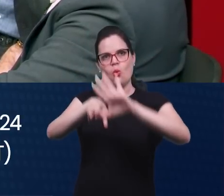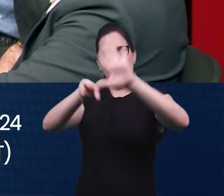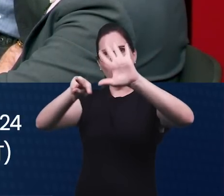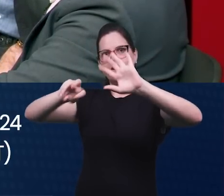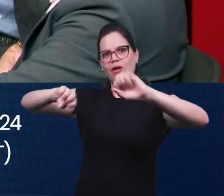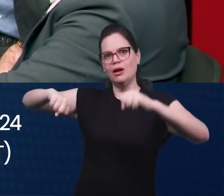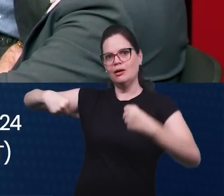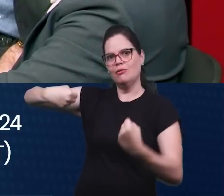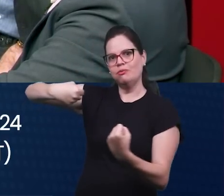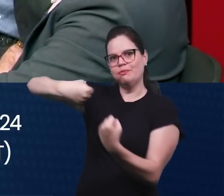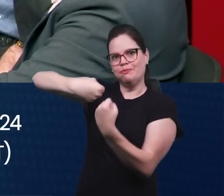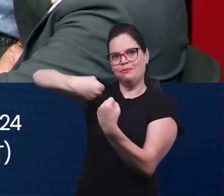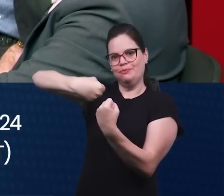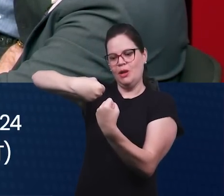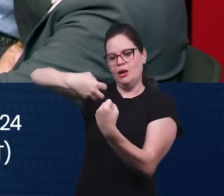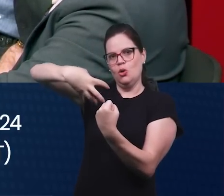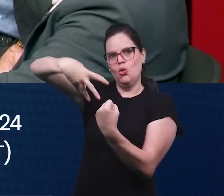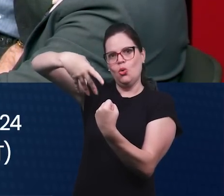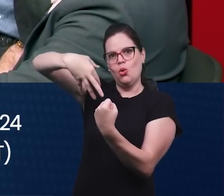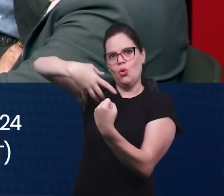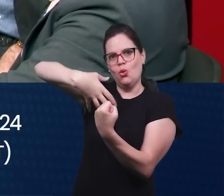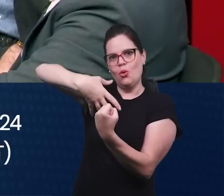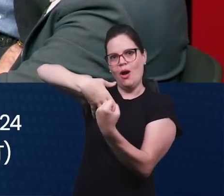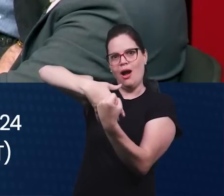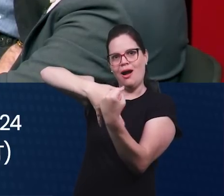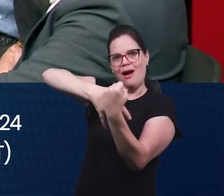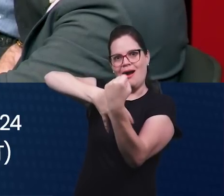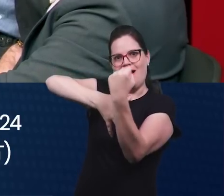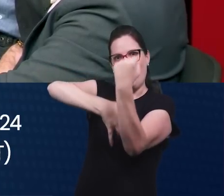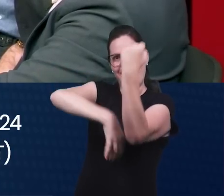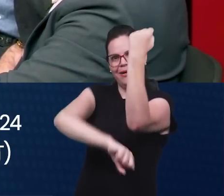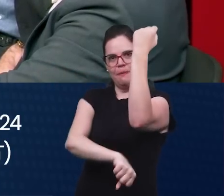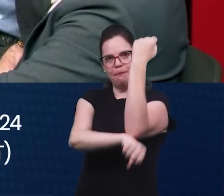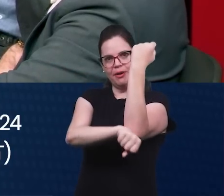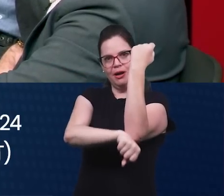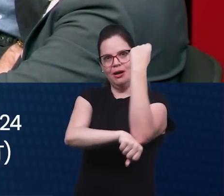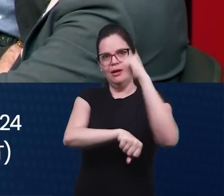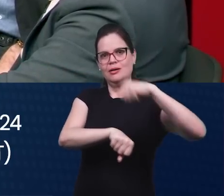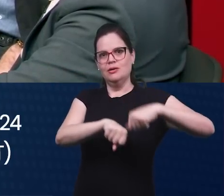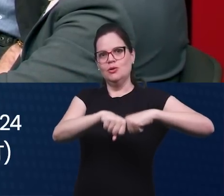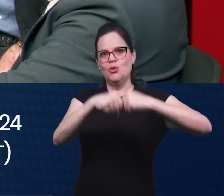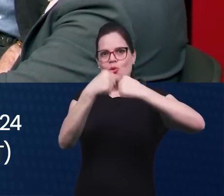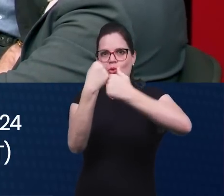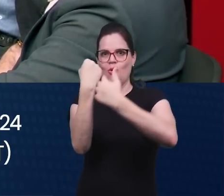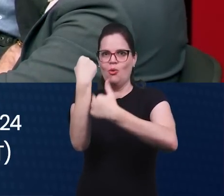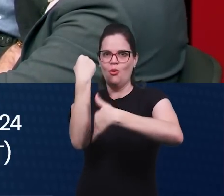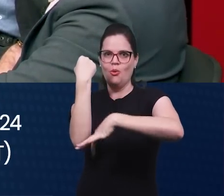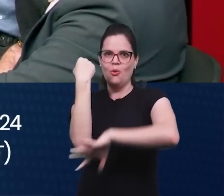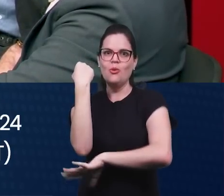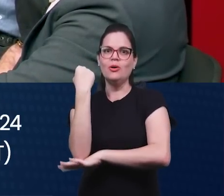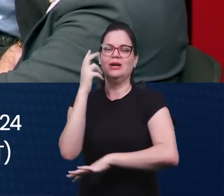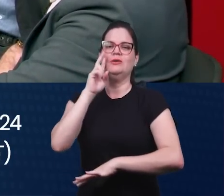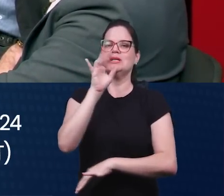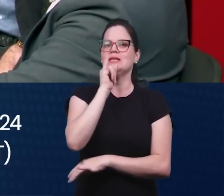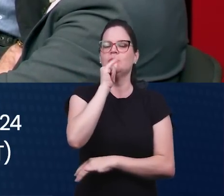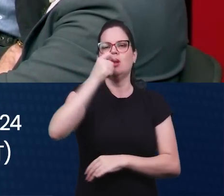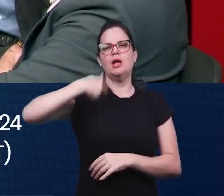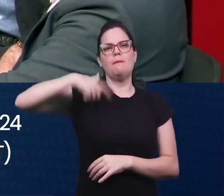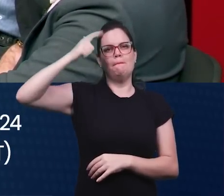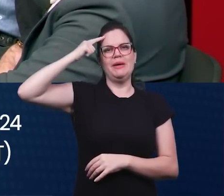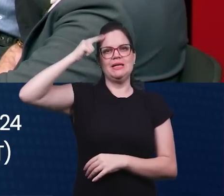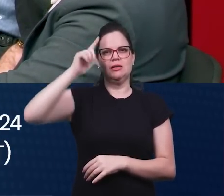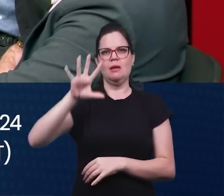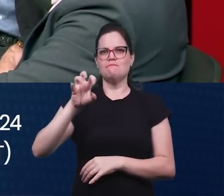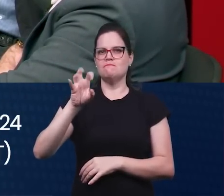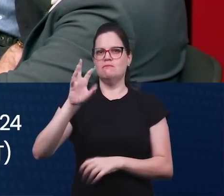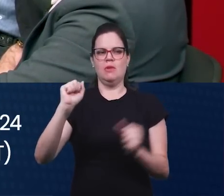para uma outra parte do corpo. Por exemplo, eu estou pensando em mexer a minha mão, ou em cantar um louvor, ou